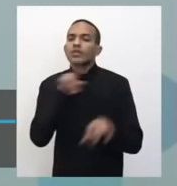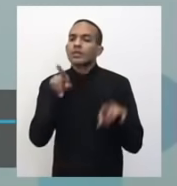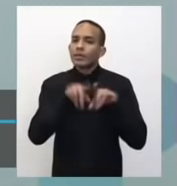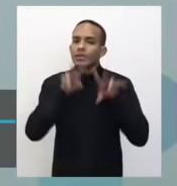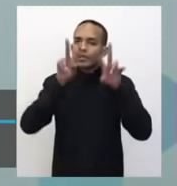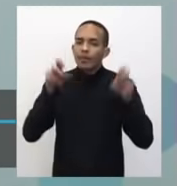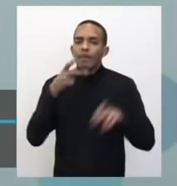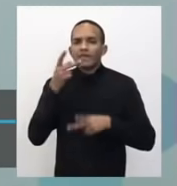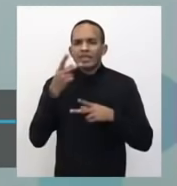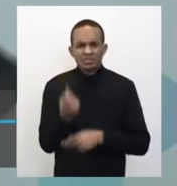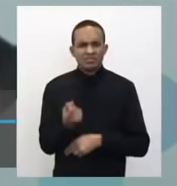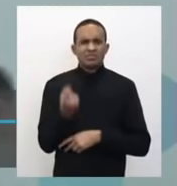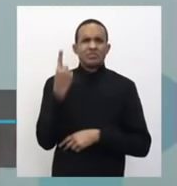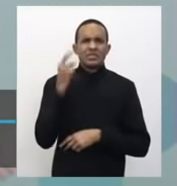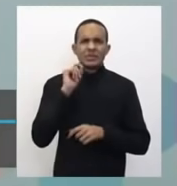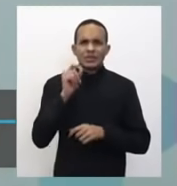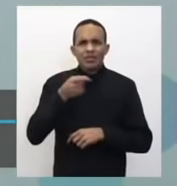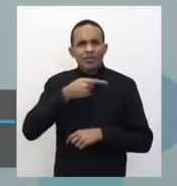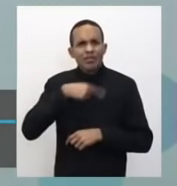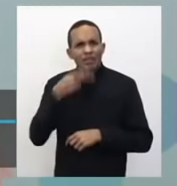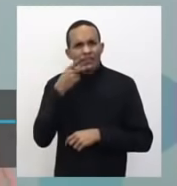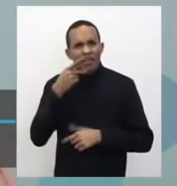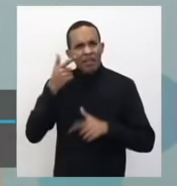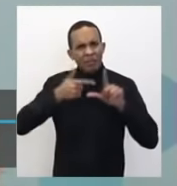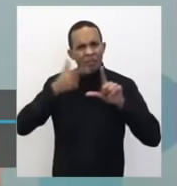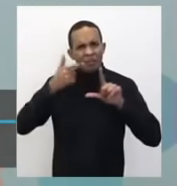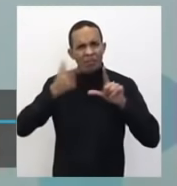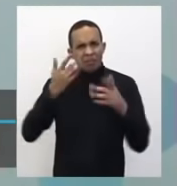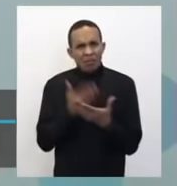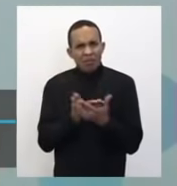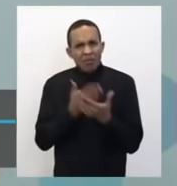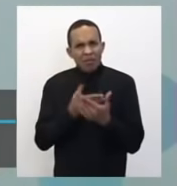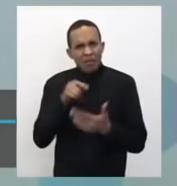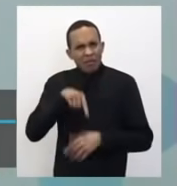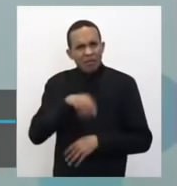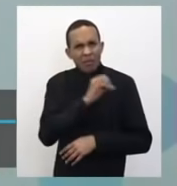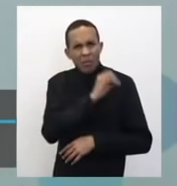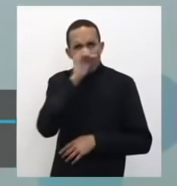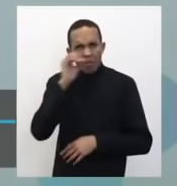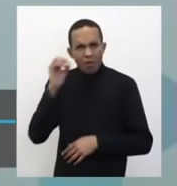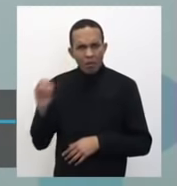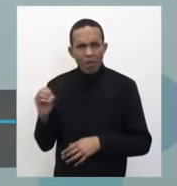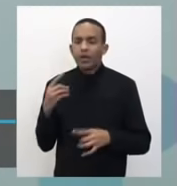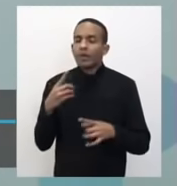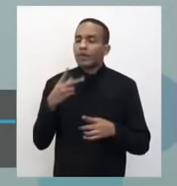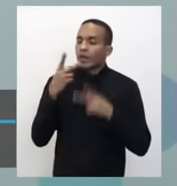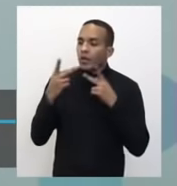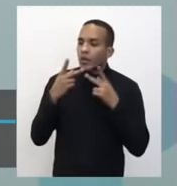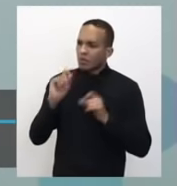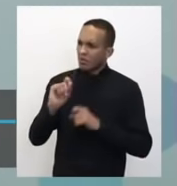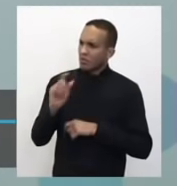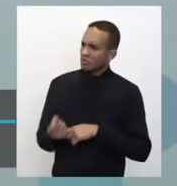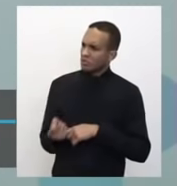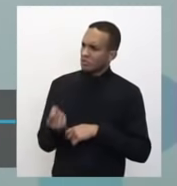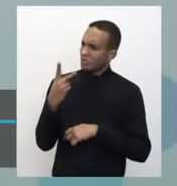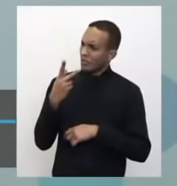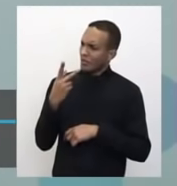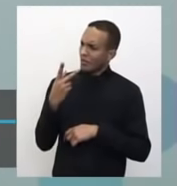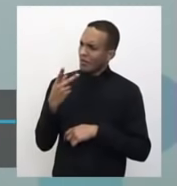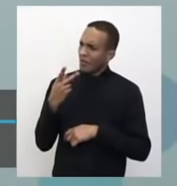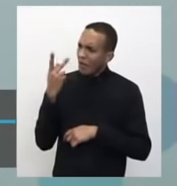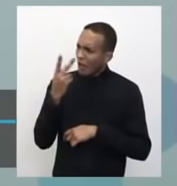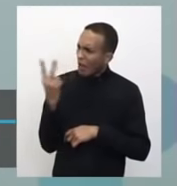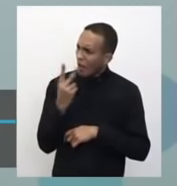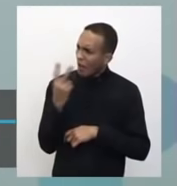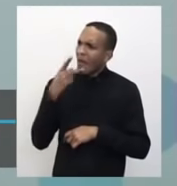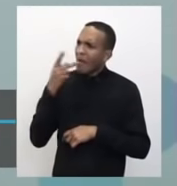Eles acham estranho, Rê, a gente tá falando sobre memes numa aula aqui do Centro de Mídias. Ele colocou assim, é muito estranho ouvir elas falarem